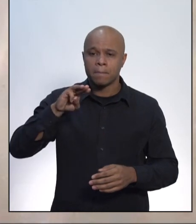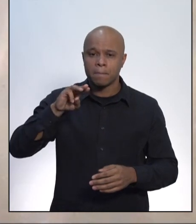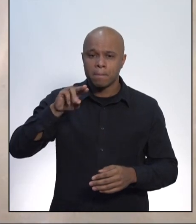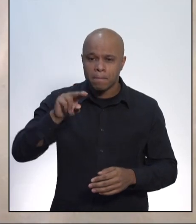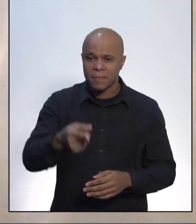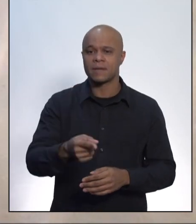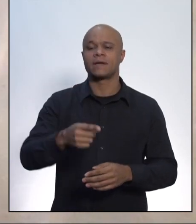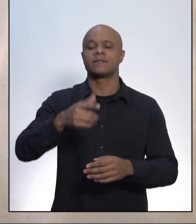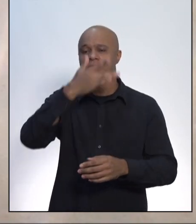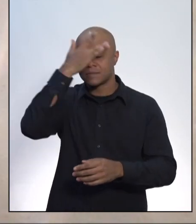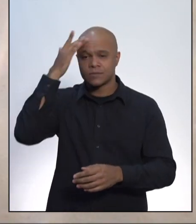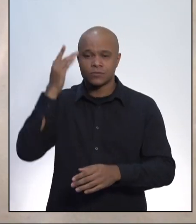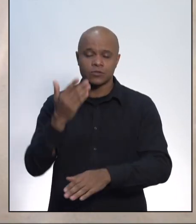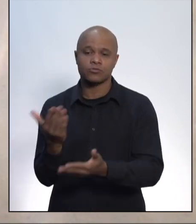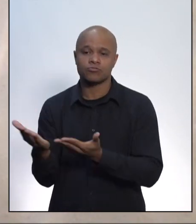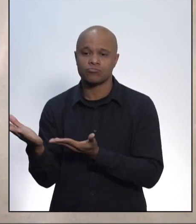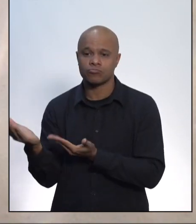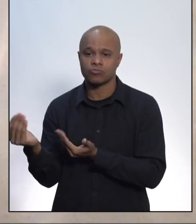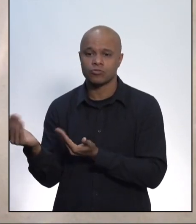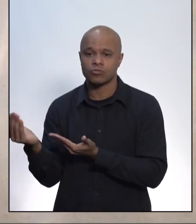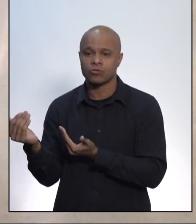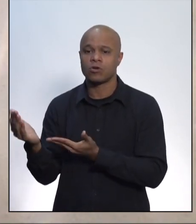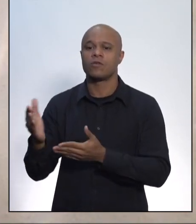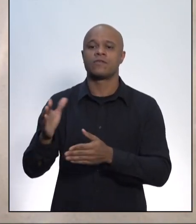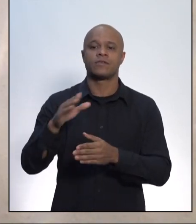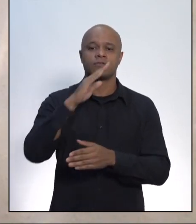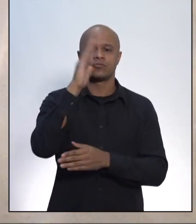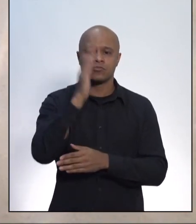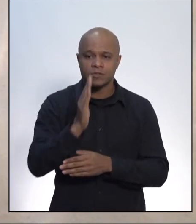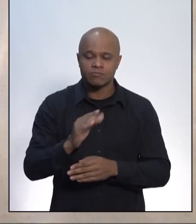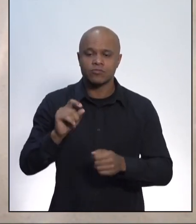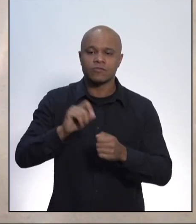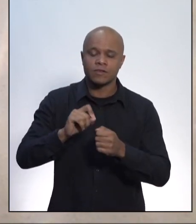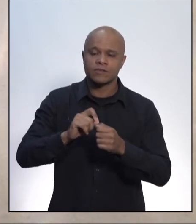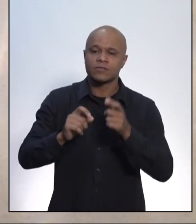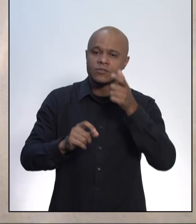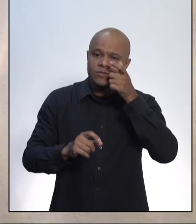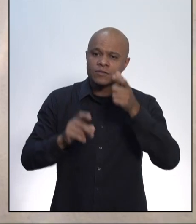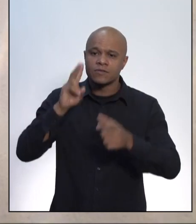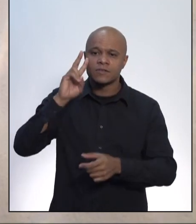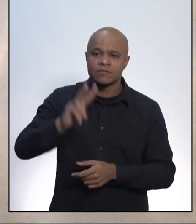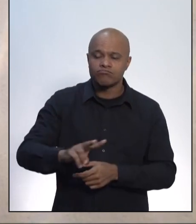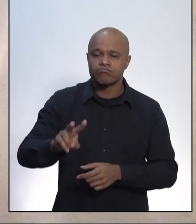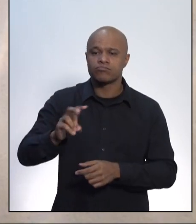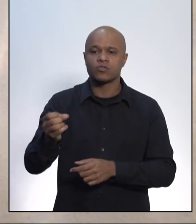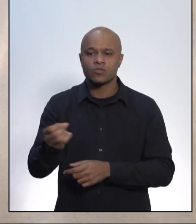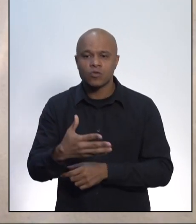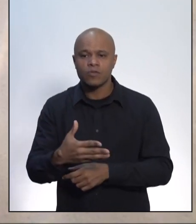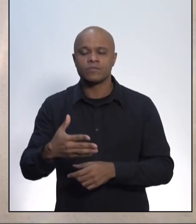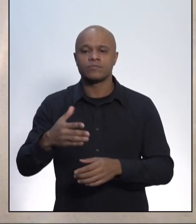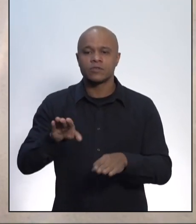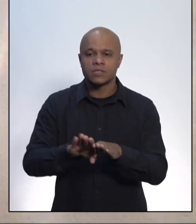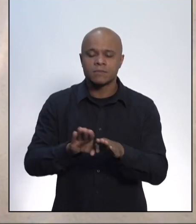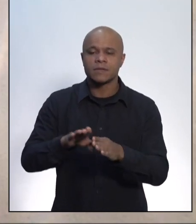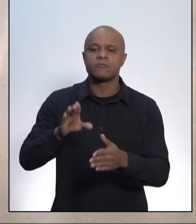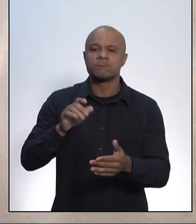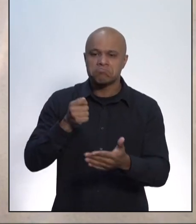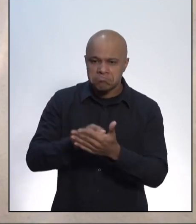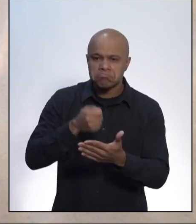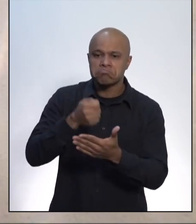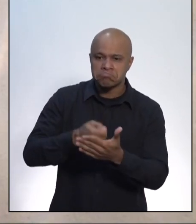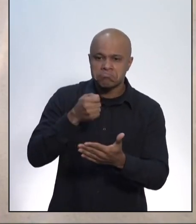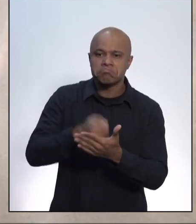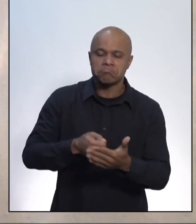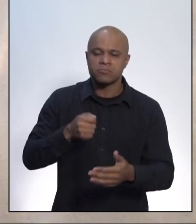aí pelo Brasil, né, então ele já tinha essa visão inovadora e a gente apostou nisso, né, eu acho que a